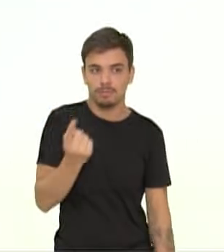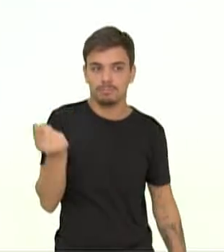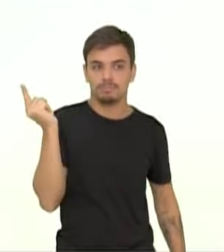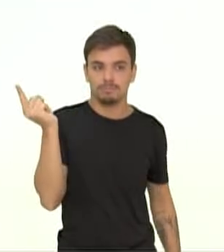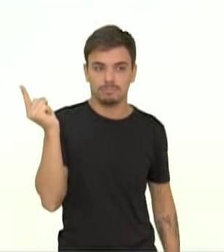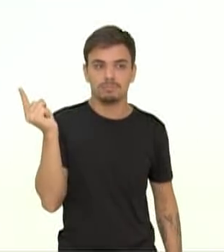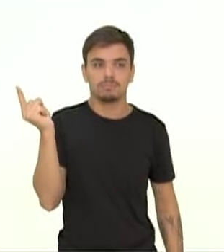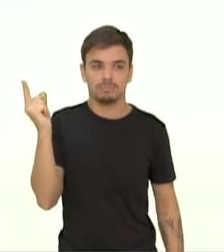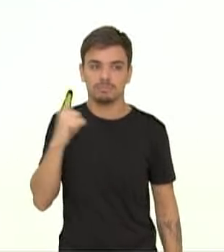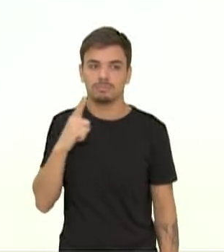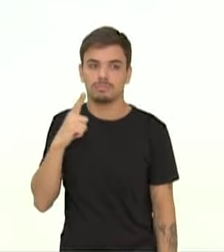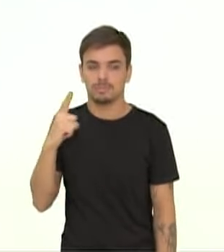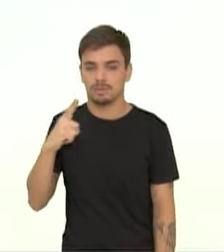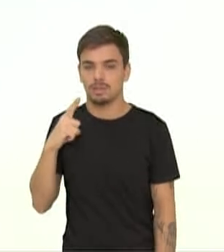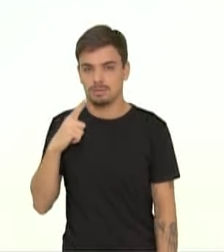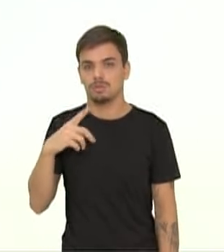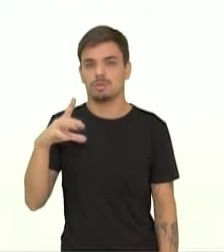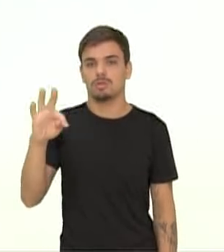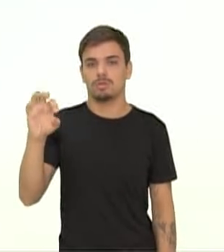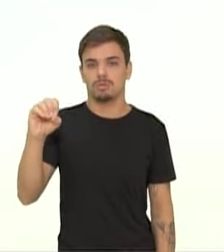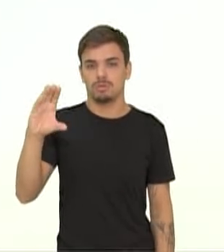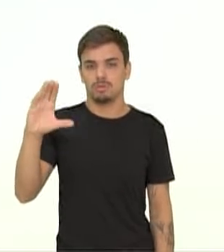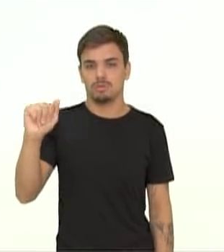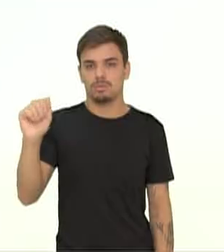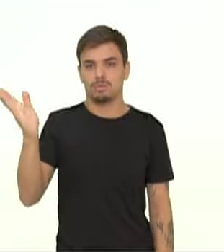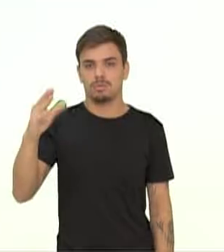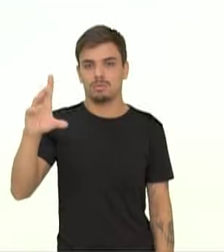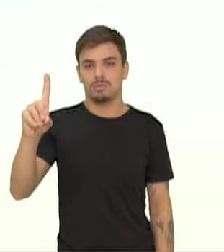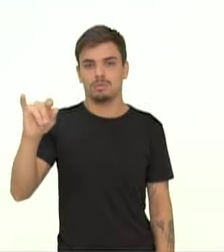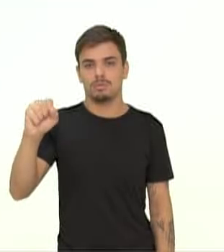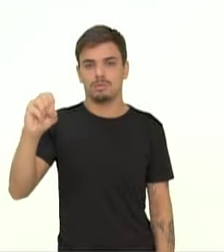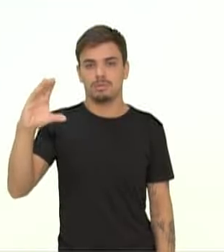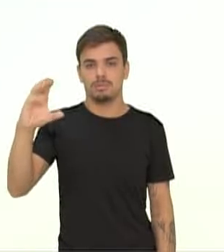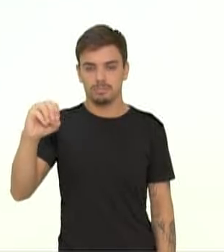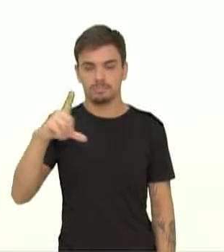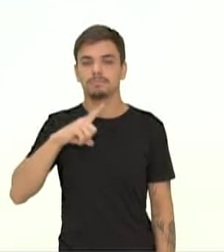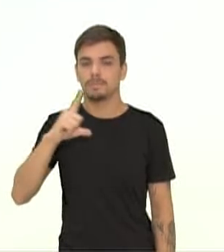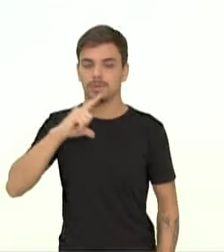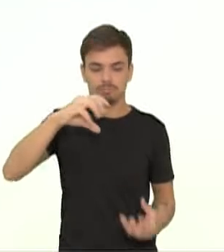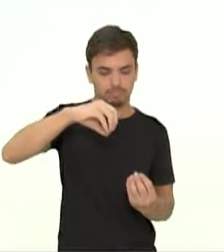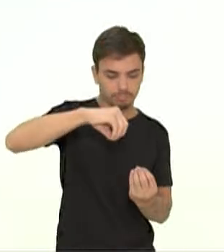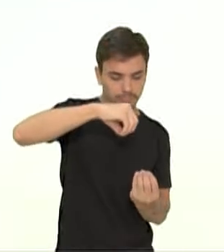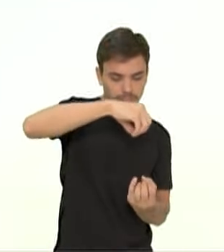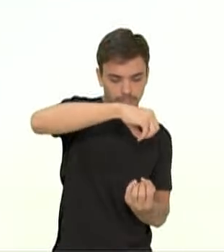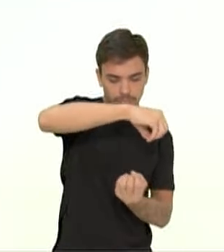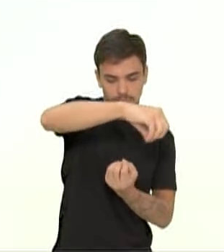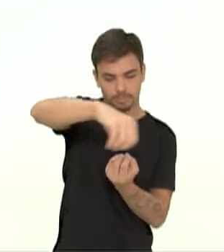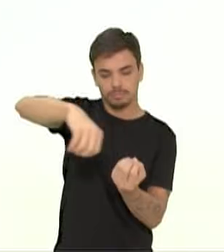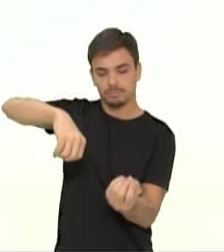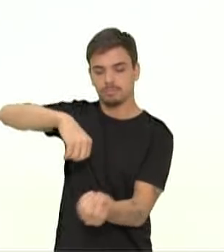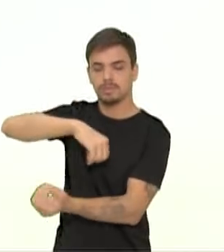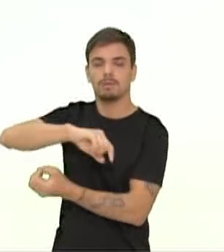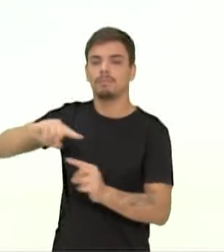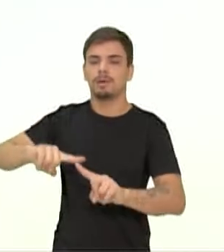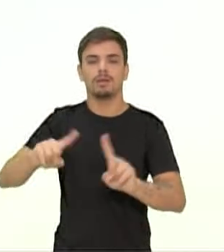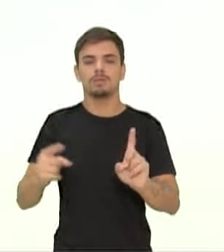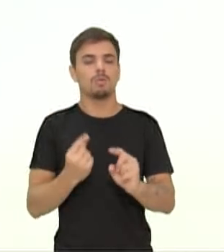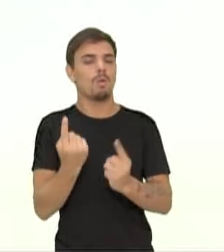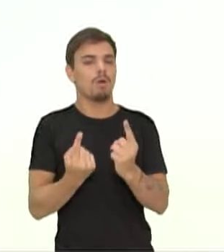de toca-discos e durante a instalação eles ficam girando. O que que o artista também quer representar com